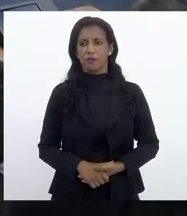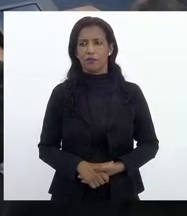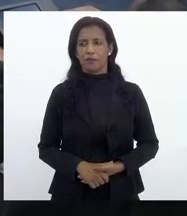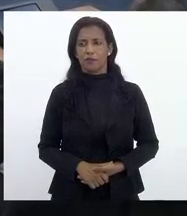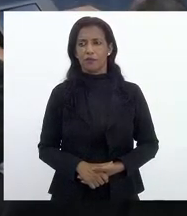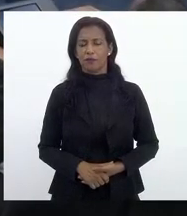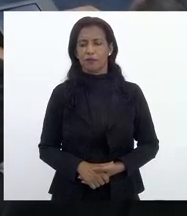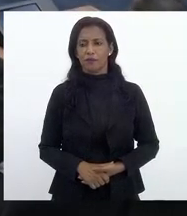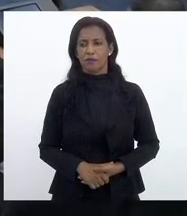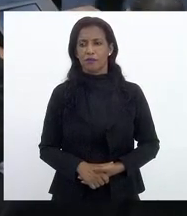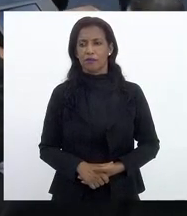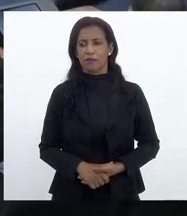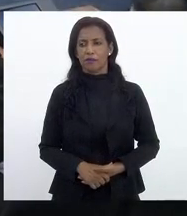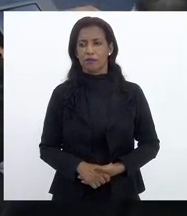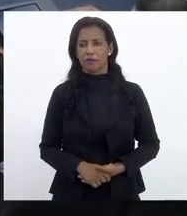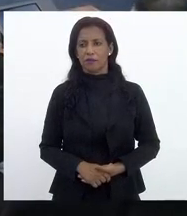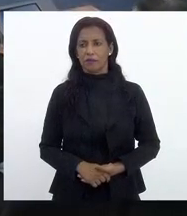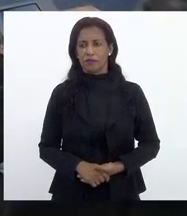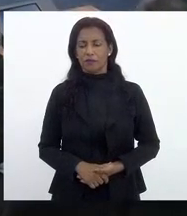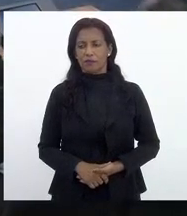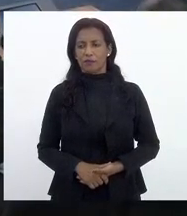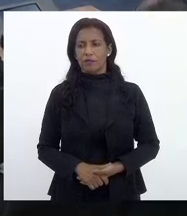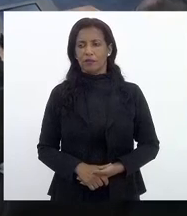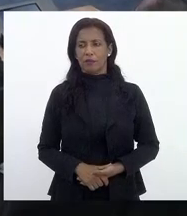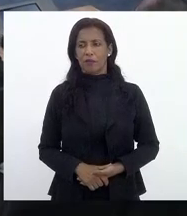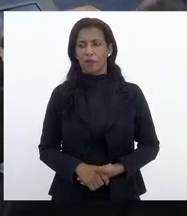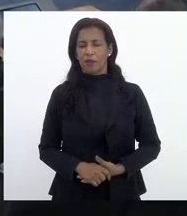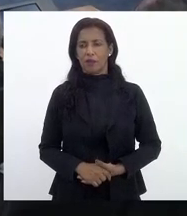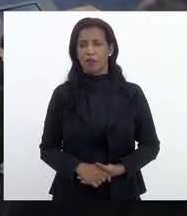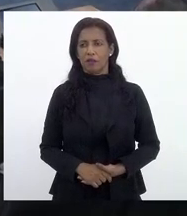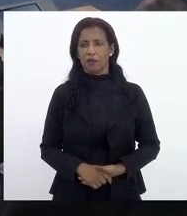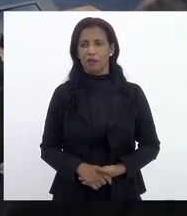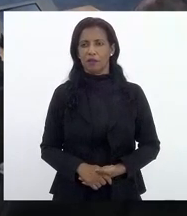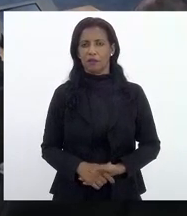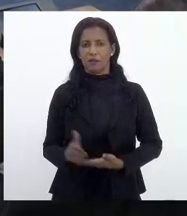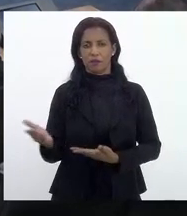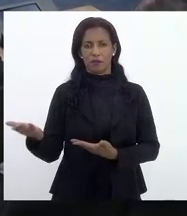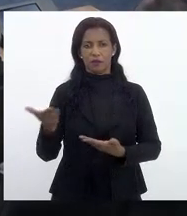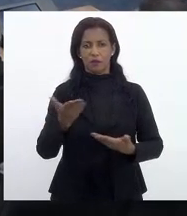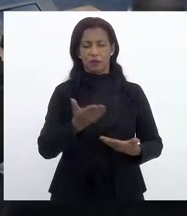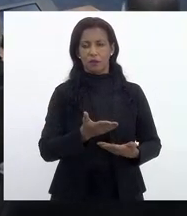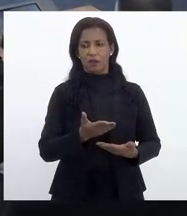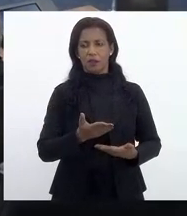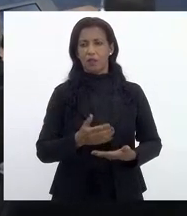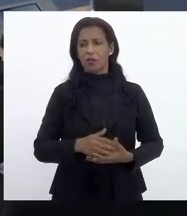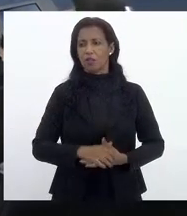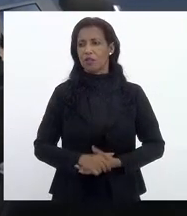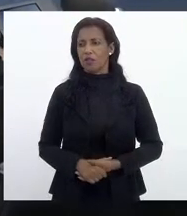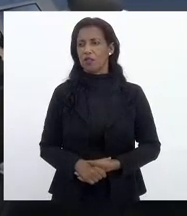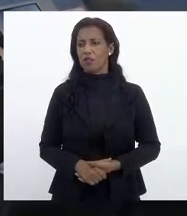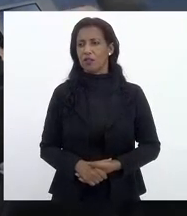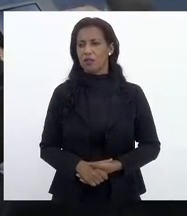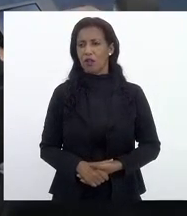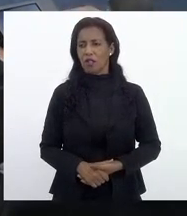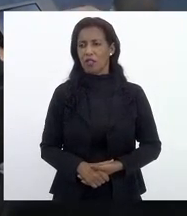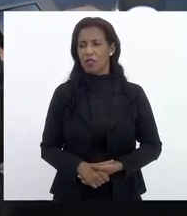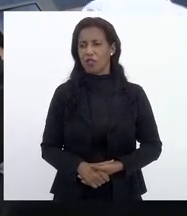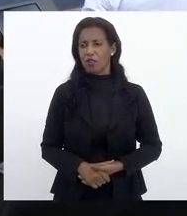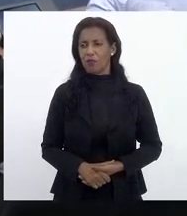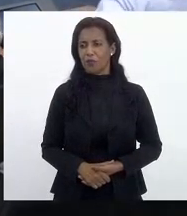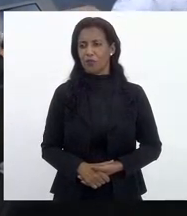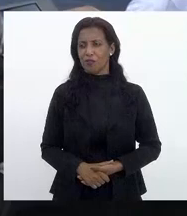e agradeço passar a palavra para o nariz gyroxin de água